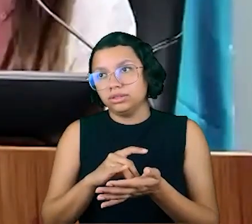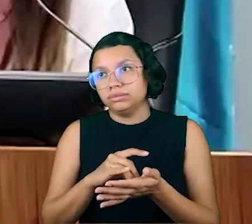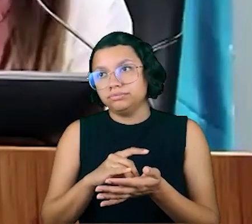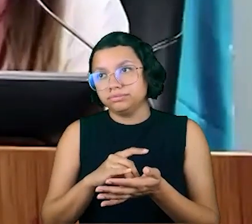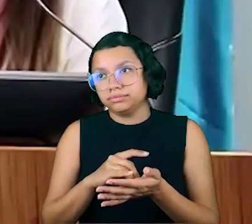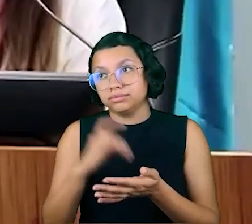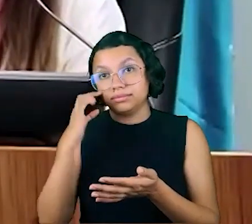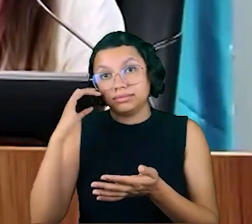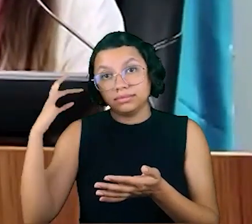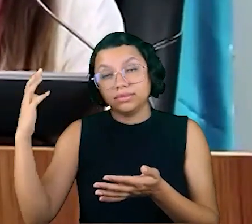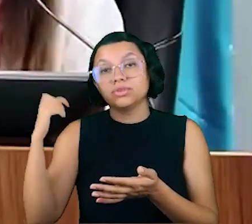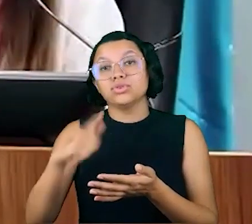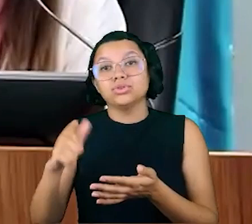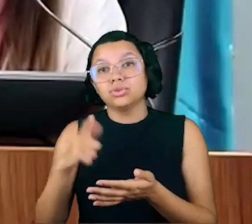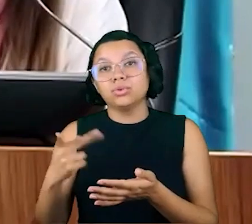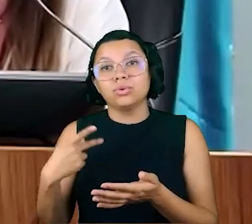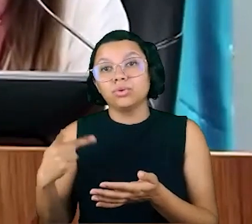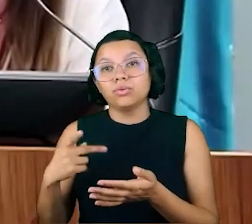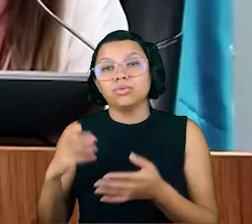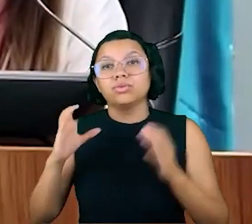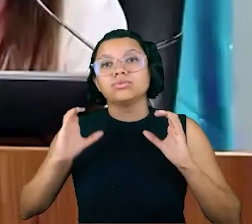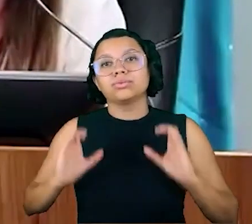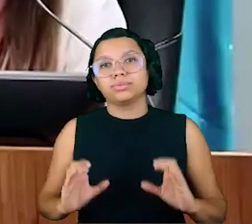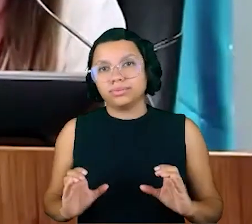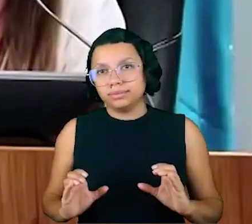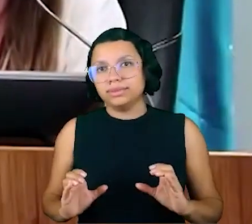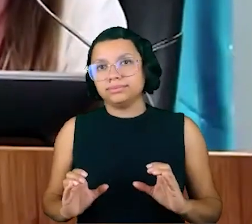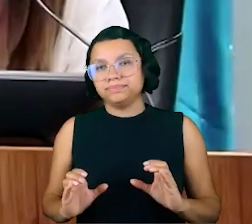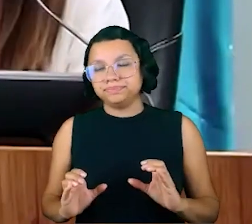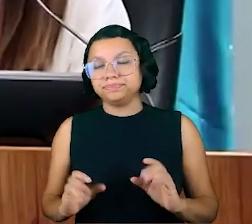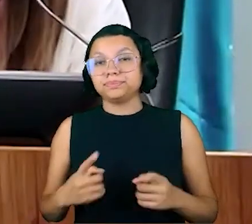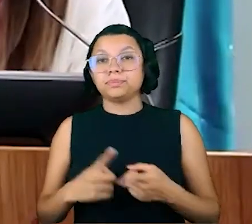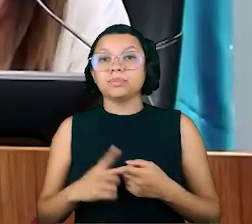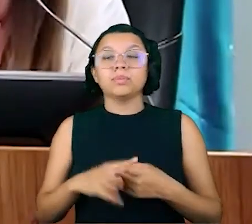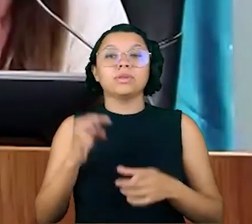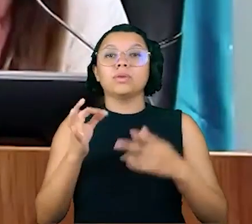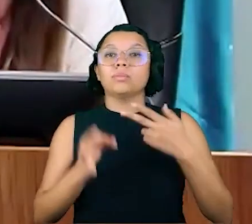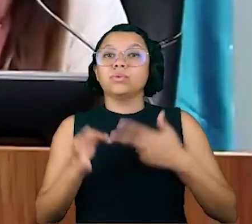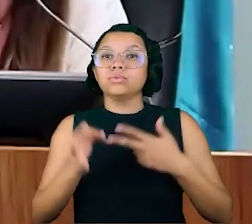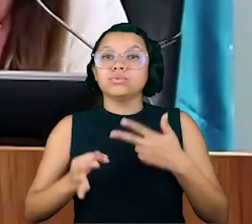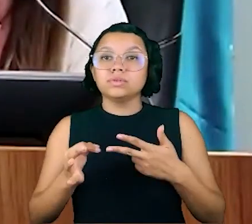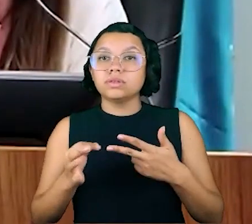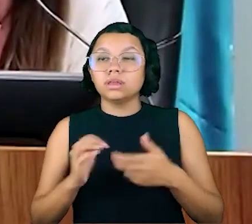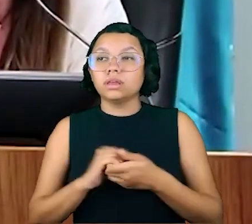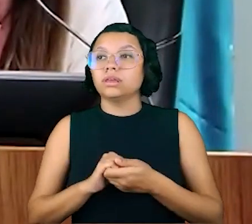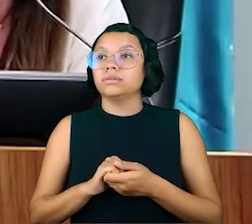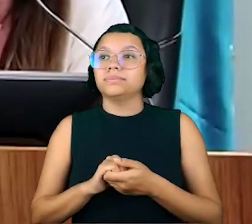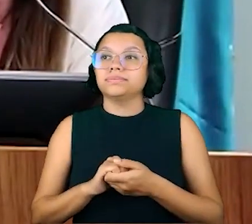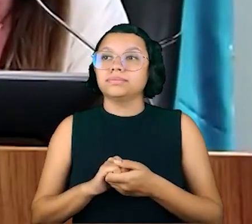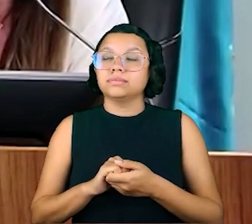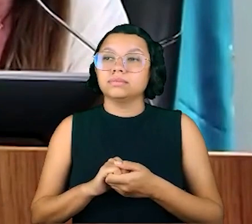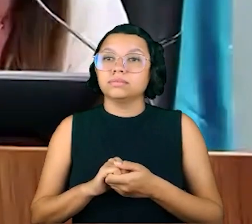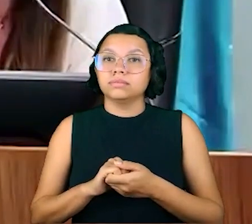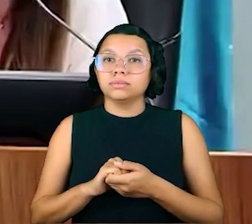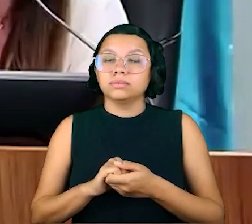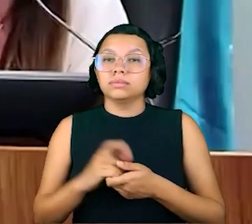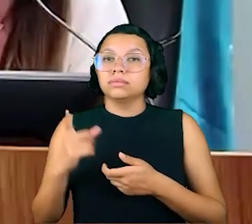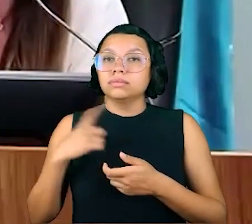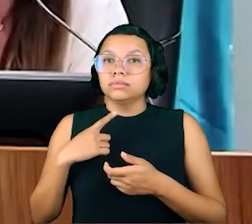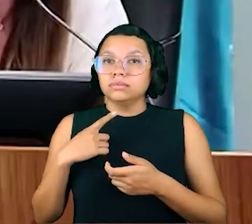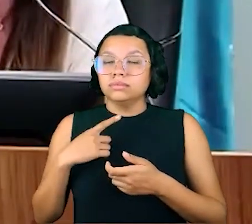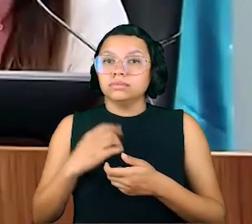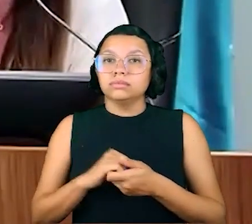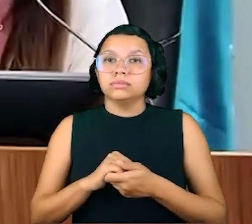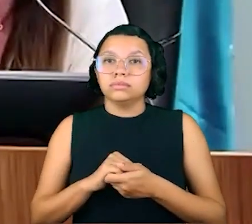que repensar a nossa conduta. O Poder Judiciário, ele